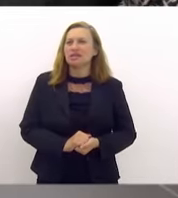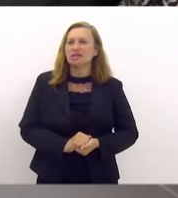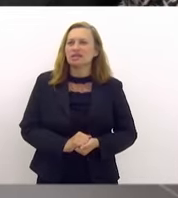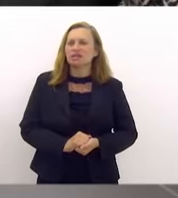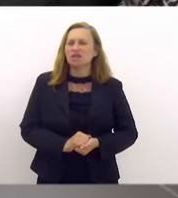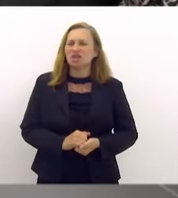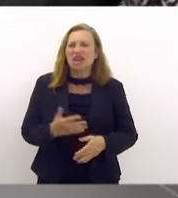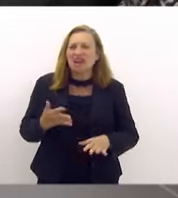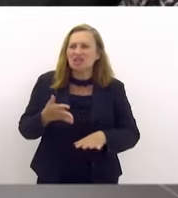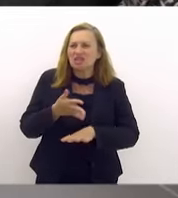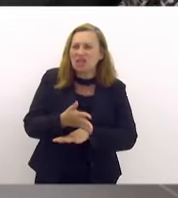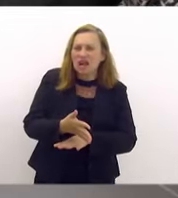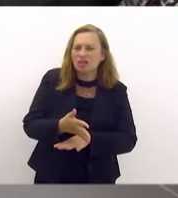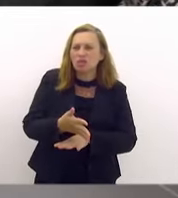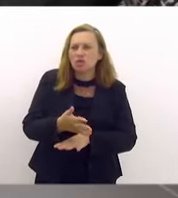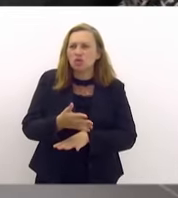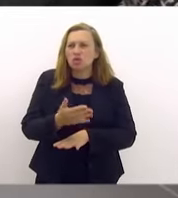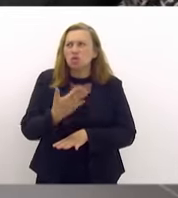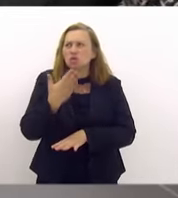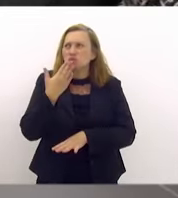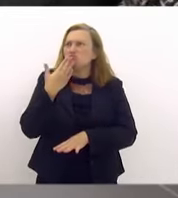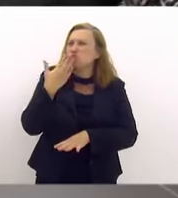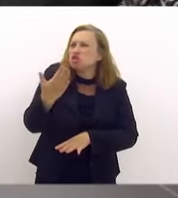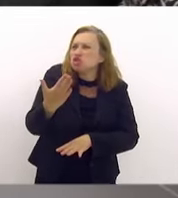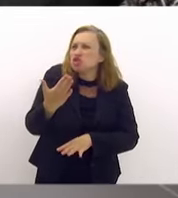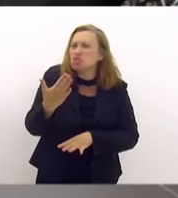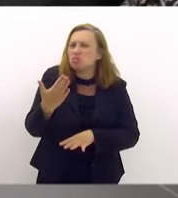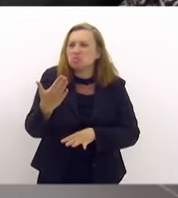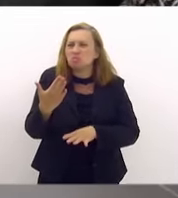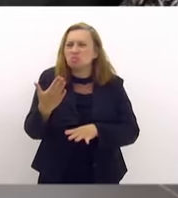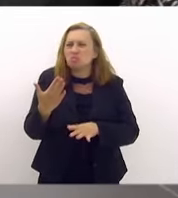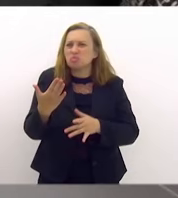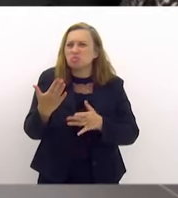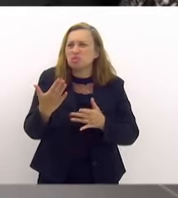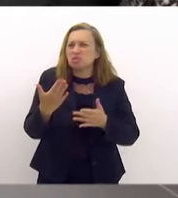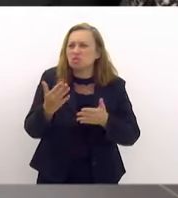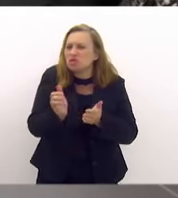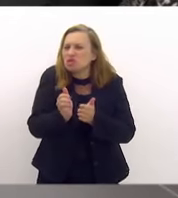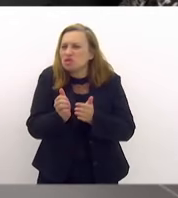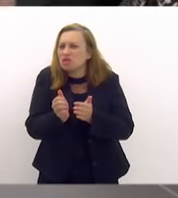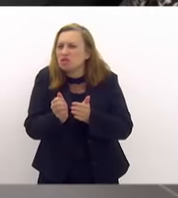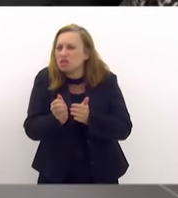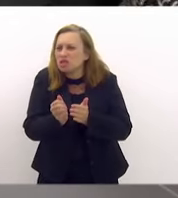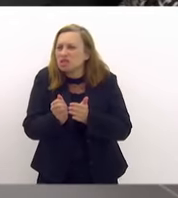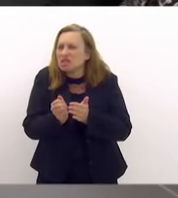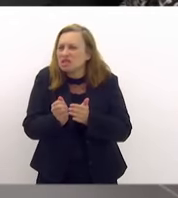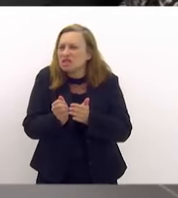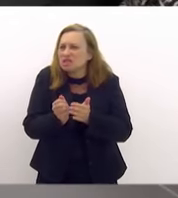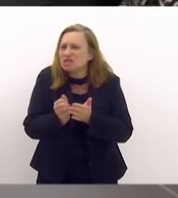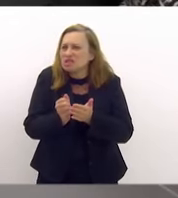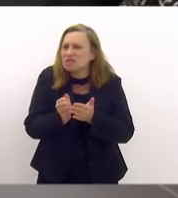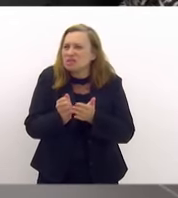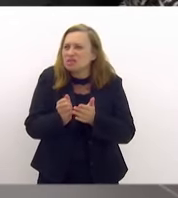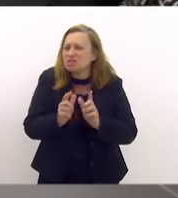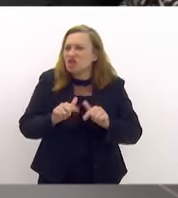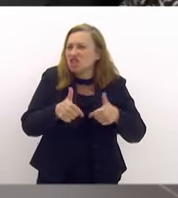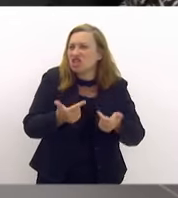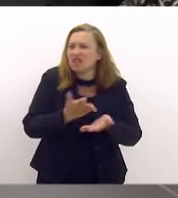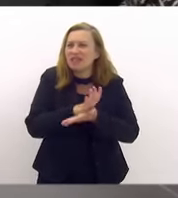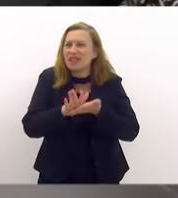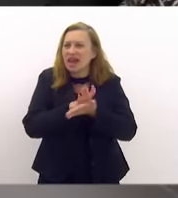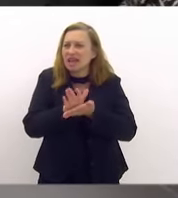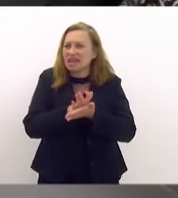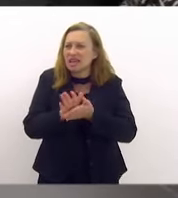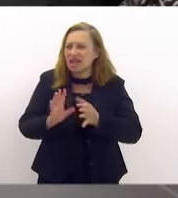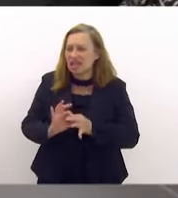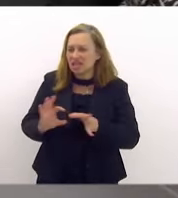nenhum tipo de cobertura ou nenhum tipo de desfarce com relação à sua fisionomia eles deixam a minha casa e eu vou à Delegacia de